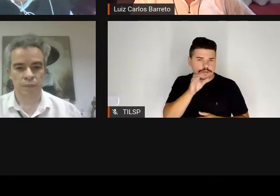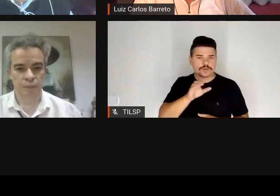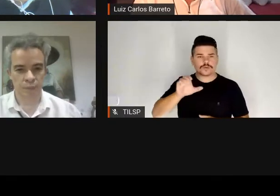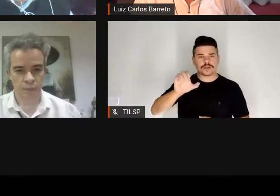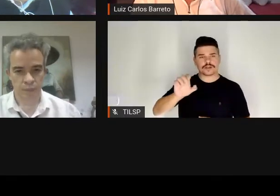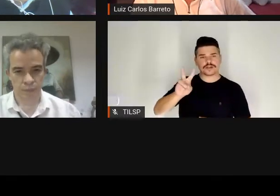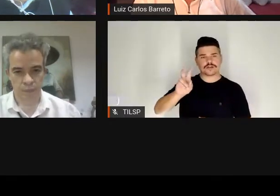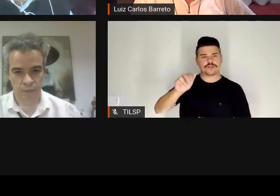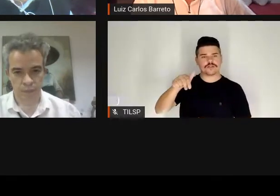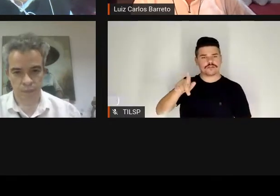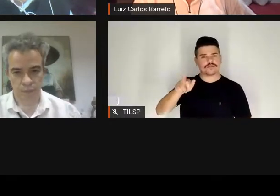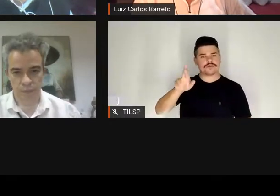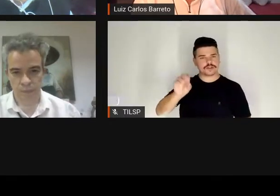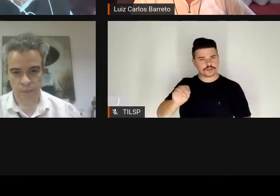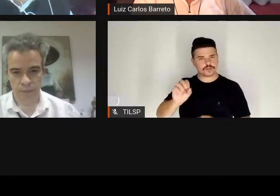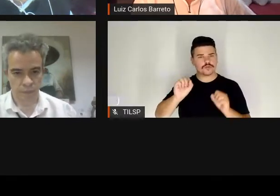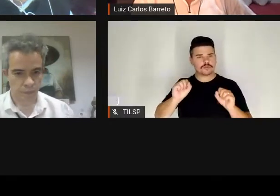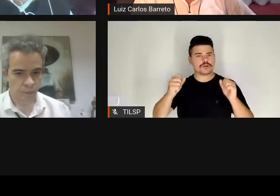pouco,